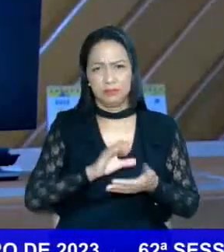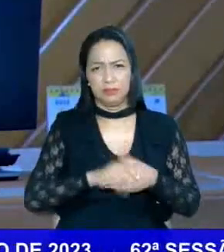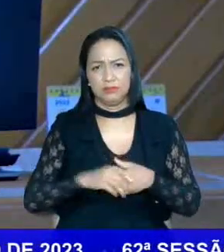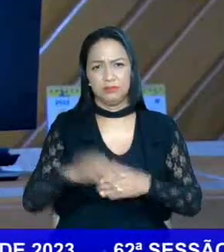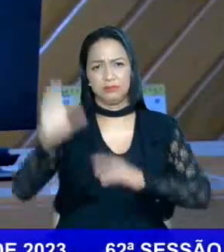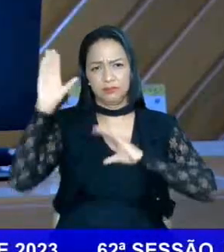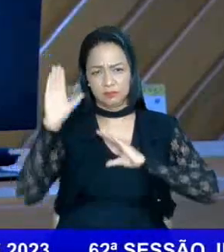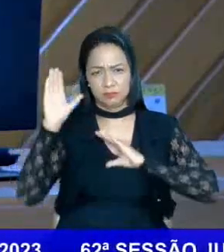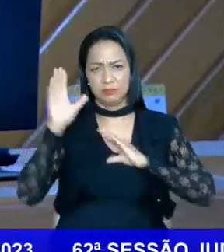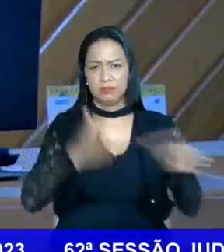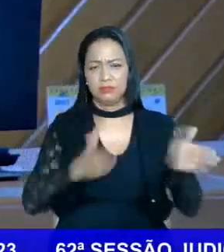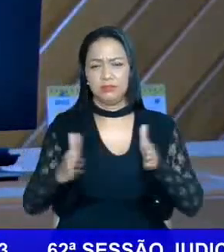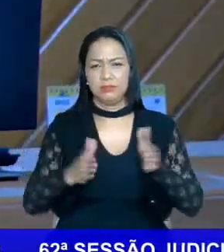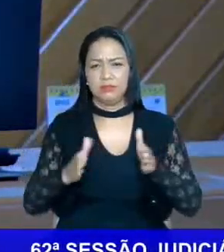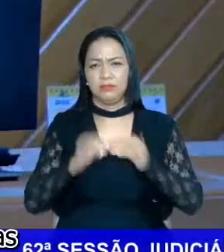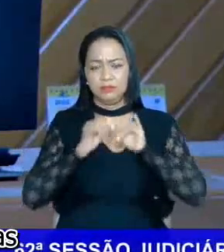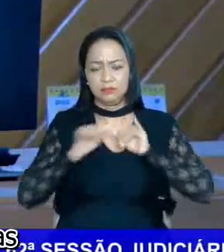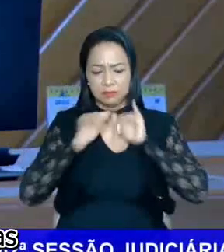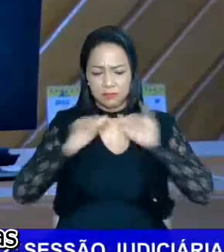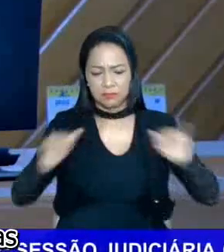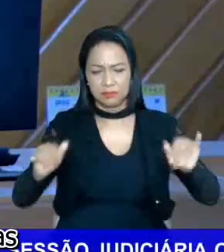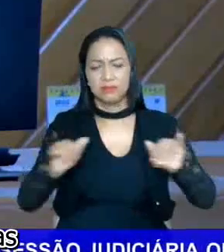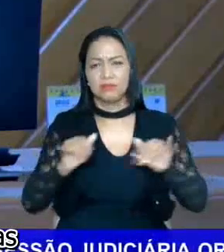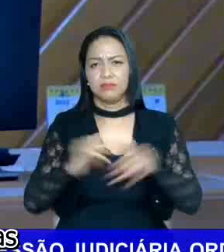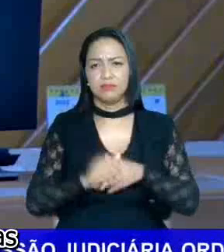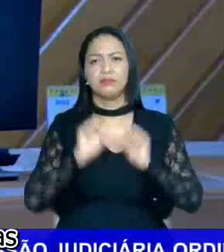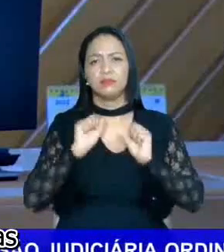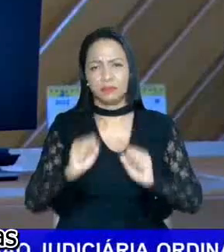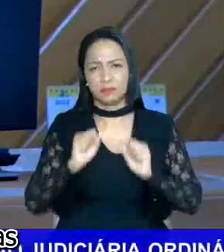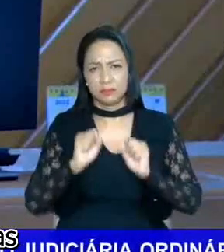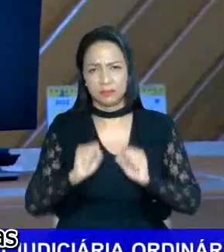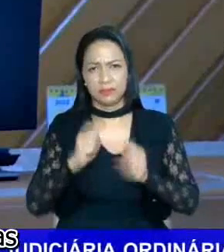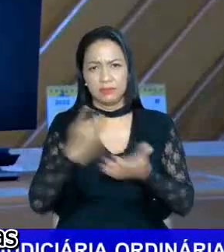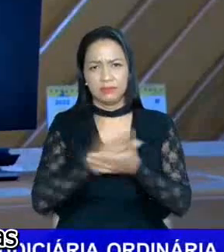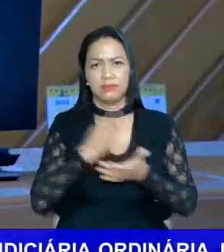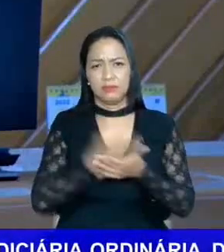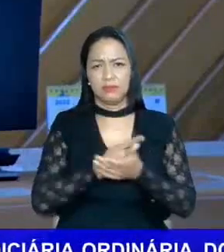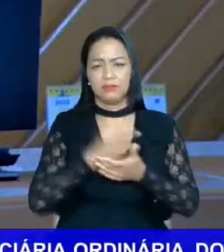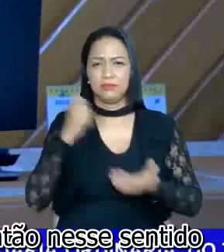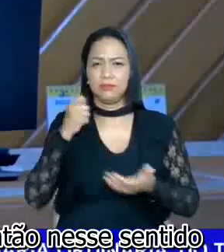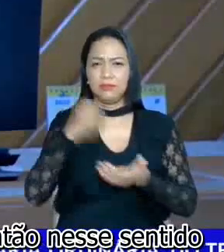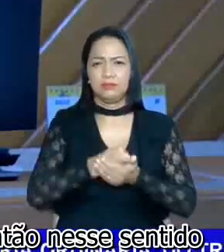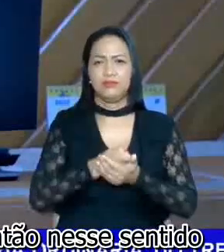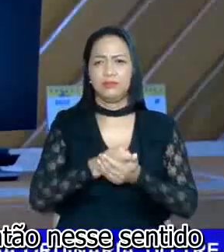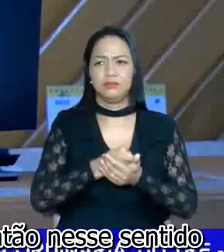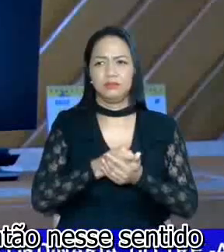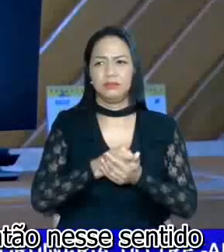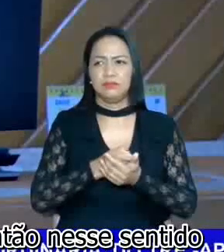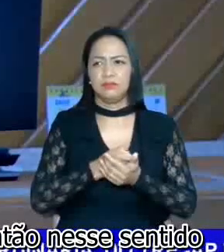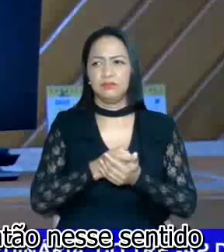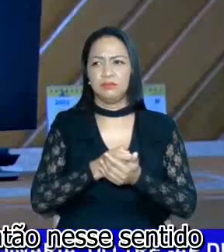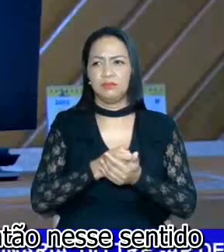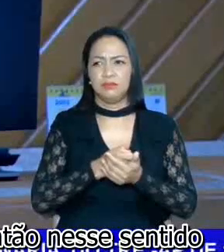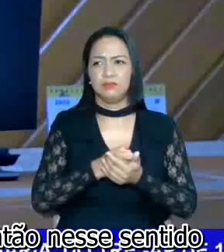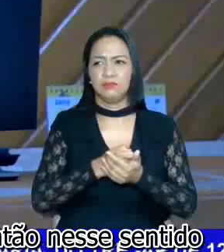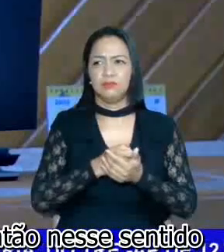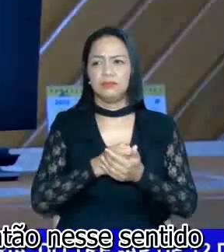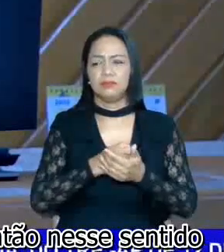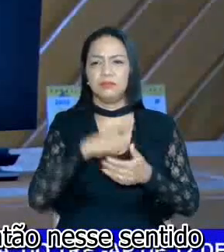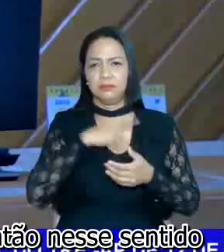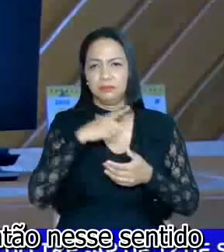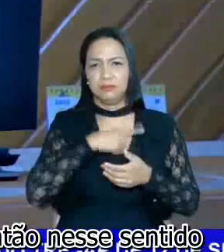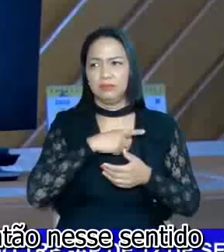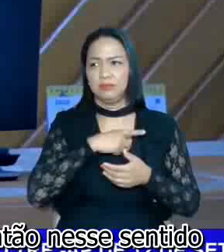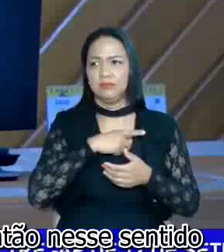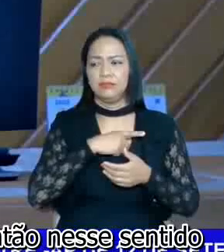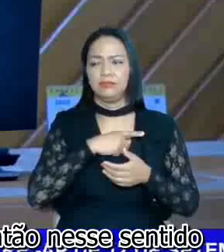ao candidato durante a campanha, e que pode ser considerado irregular despesas com a quebra desse liame, que tem um